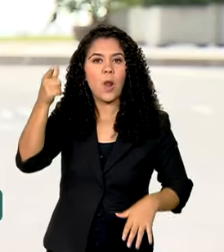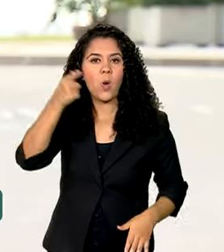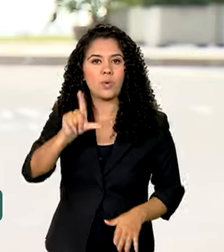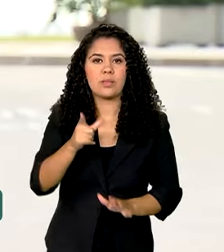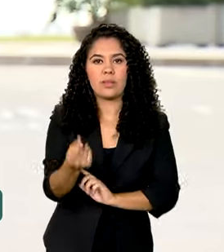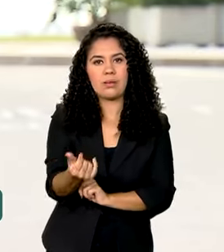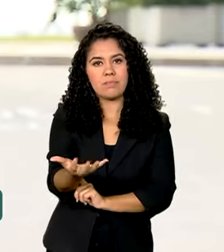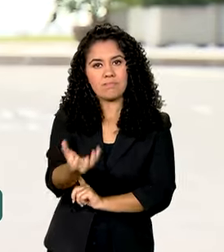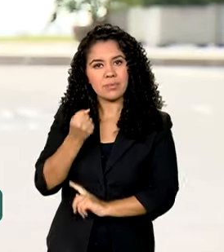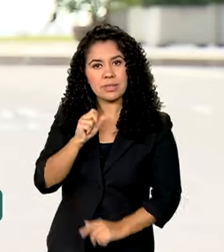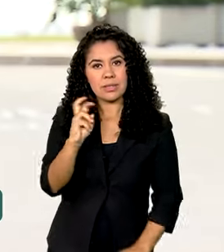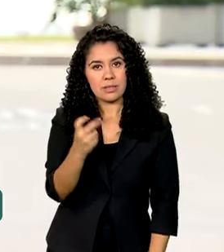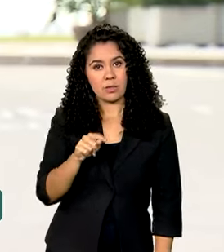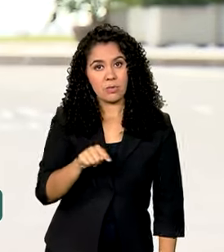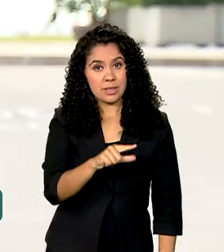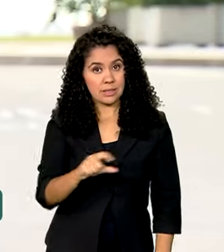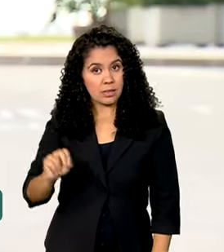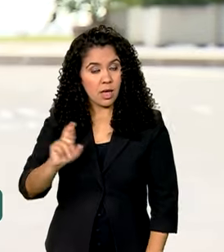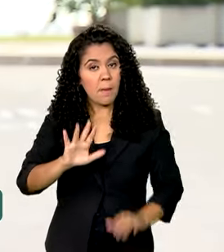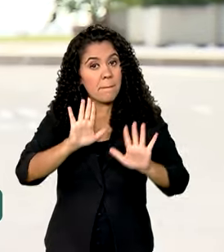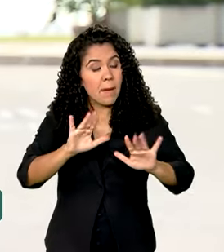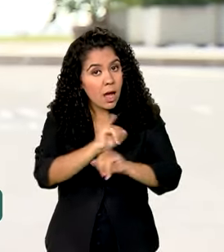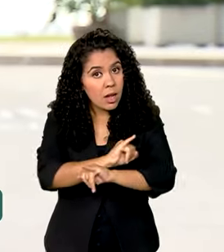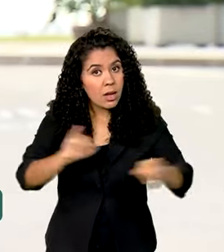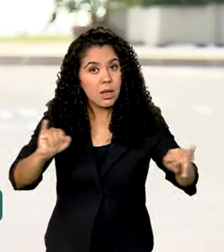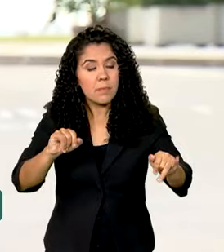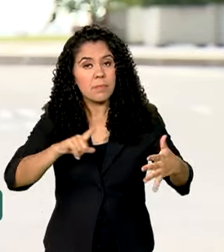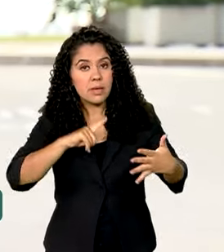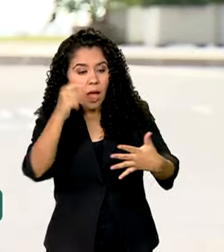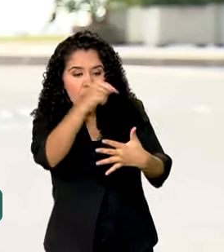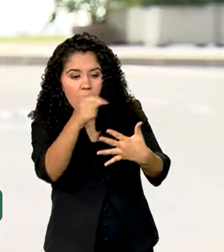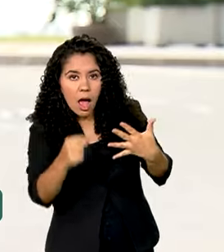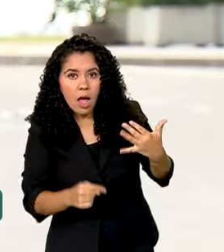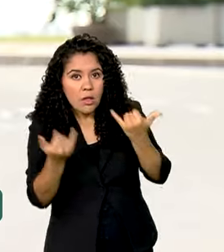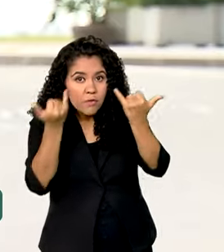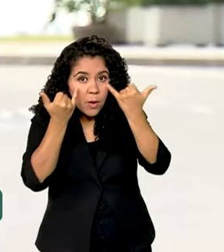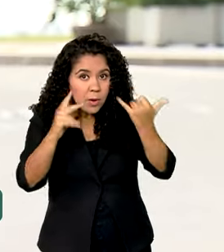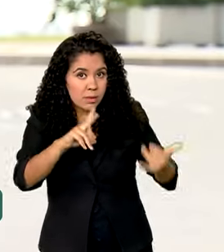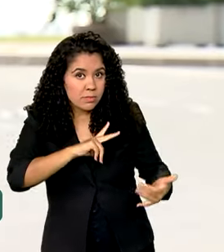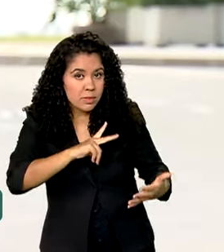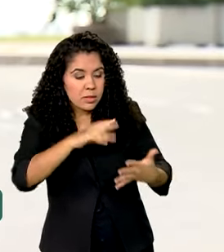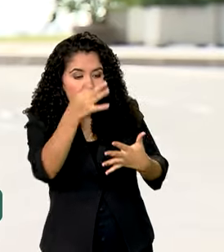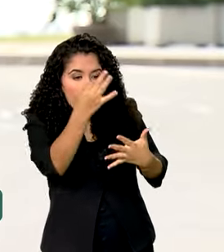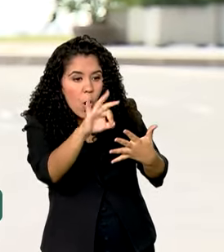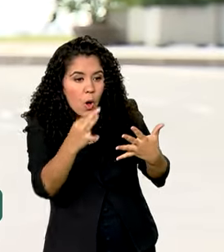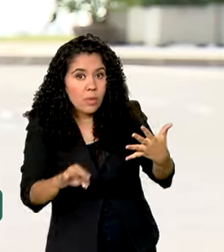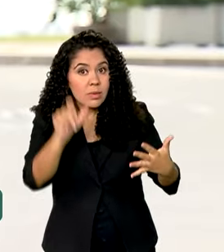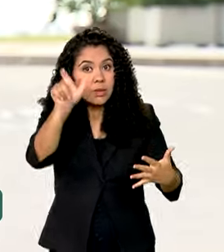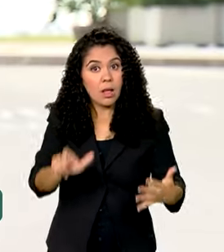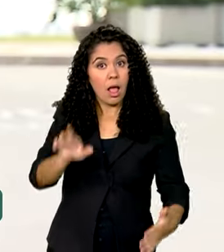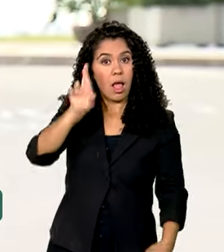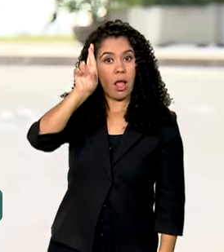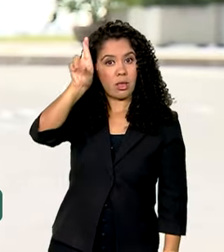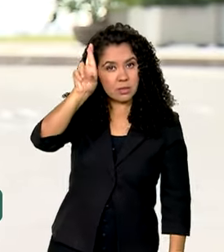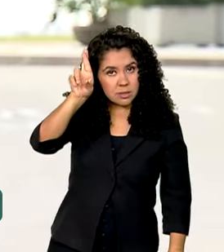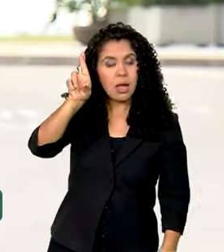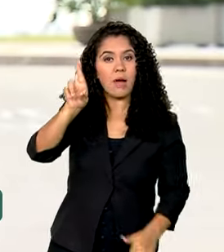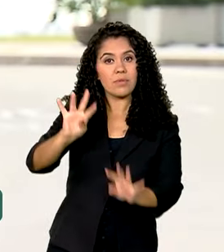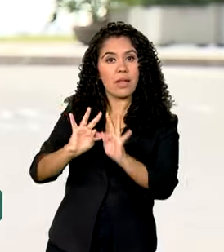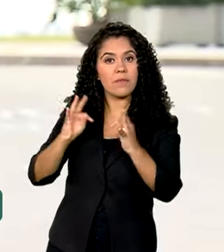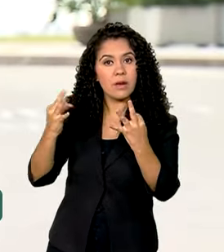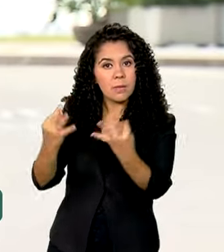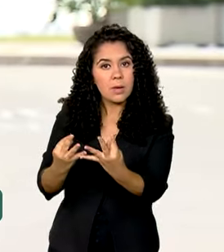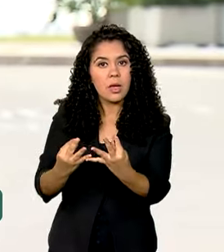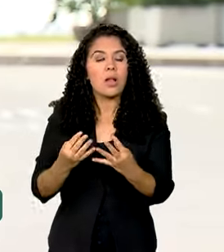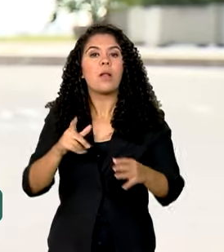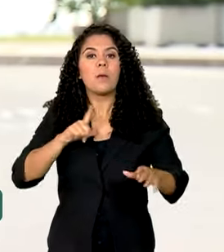R$ 5.100. Lembrando que a validação dos dados deve ser feita pela pessoa responsável pela família por meio da